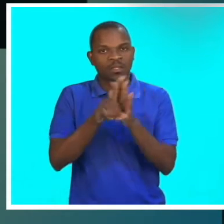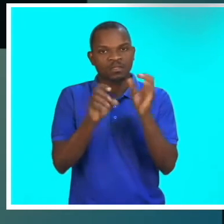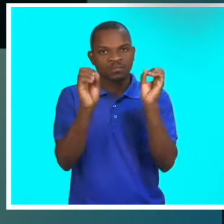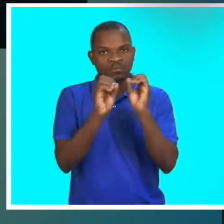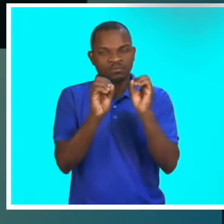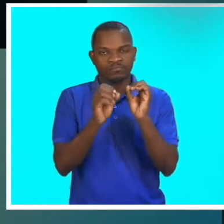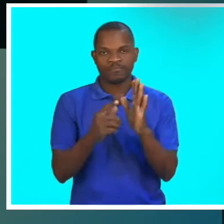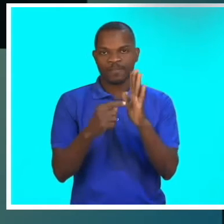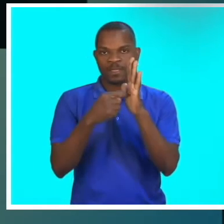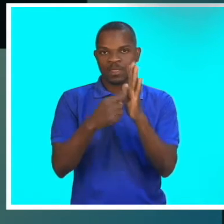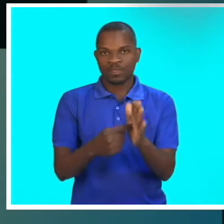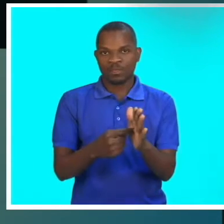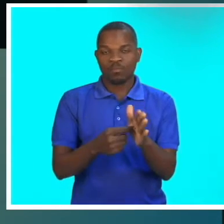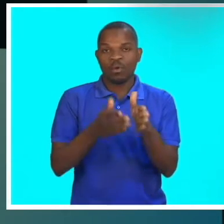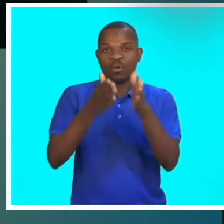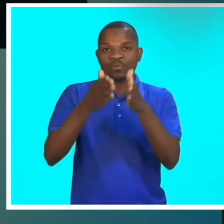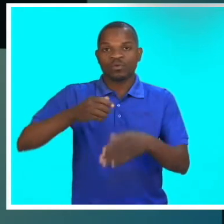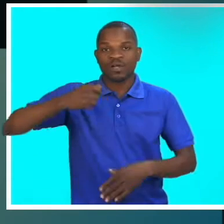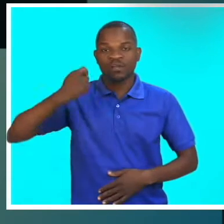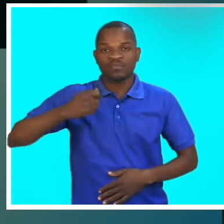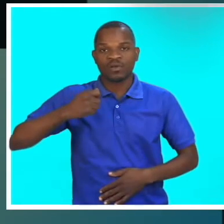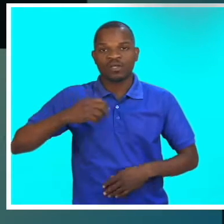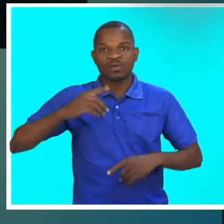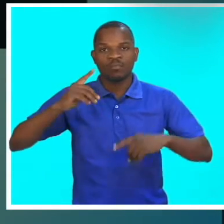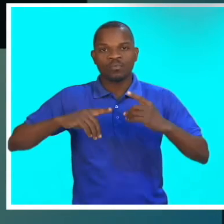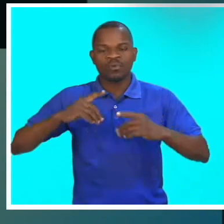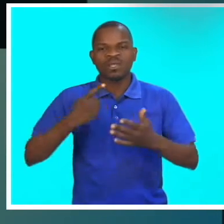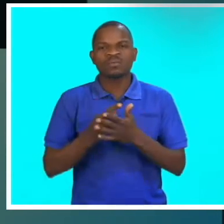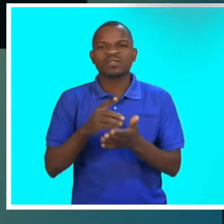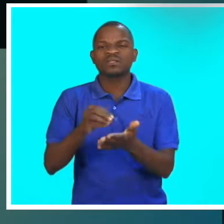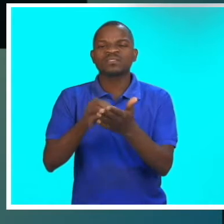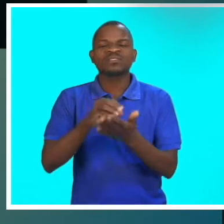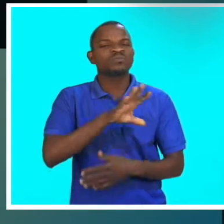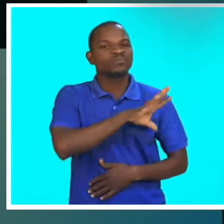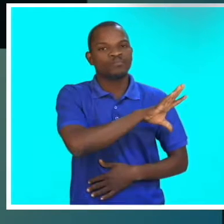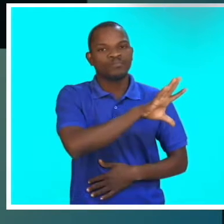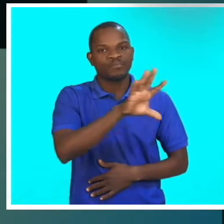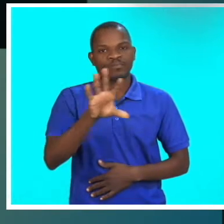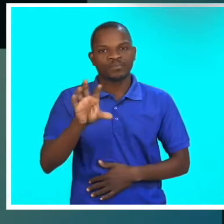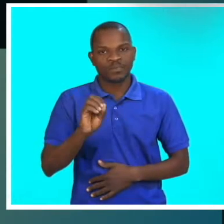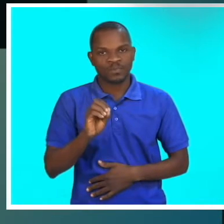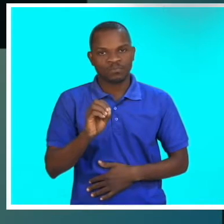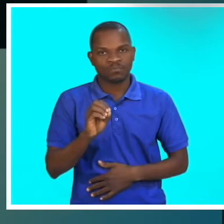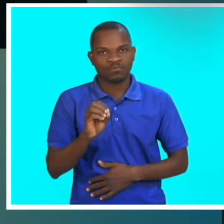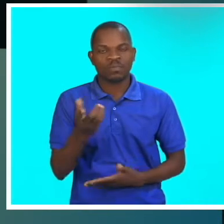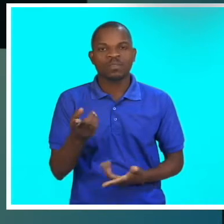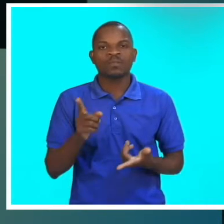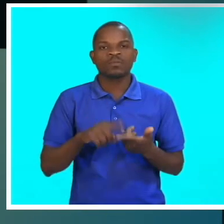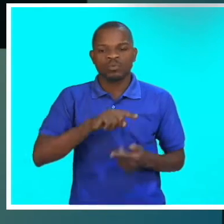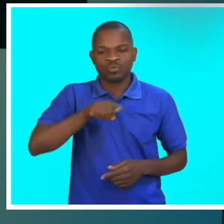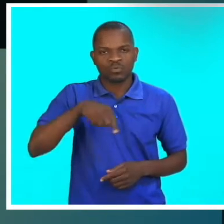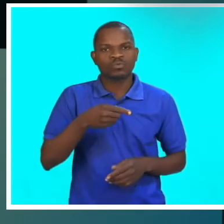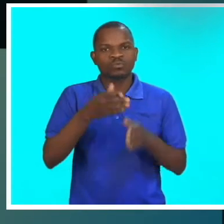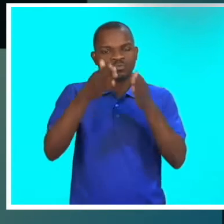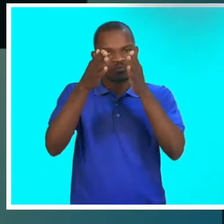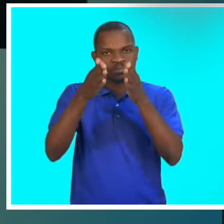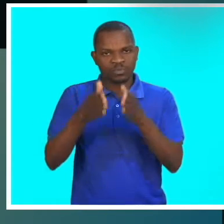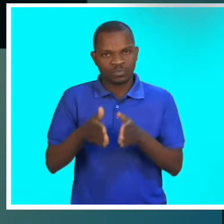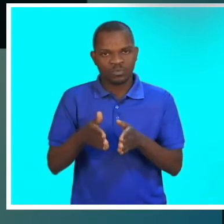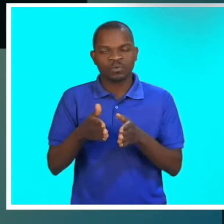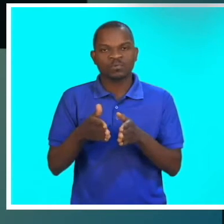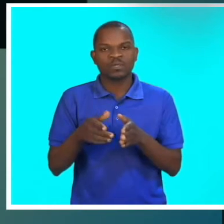os vocais públicos. Deveria ter acesso a todos, né? Nós, talvez, somos cidadãos do